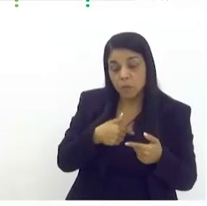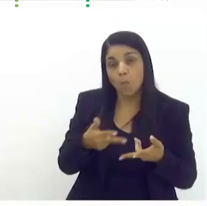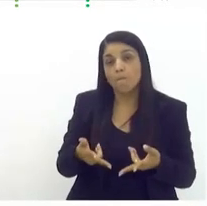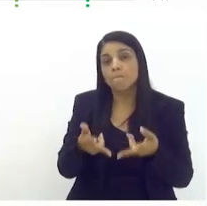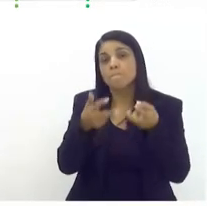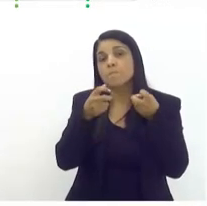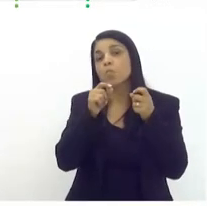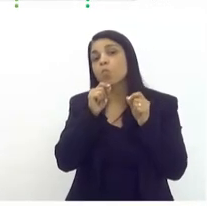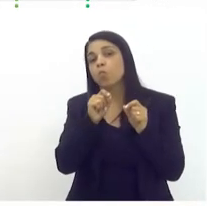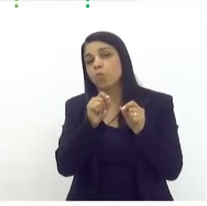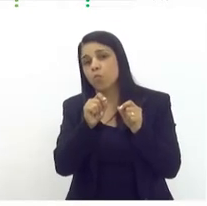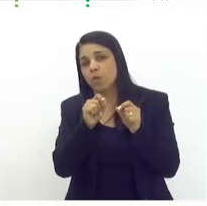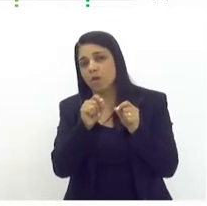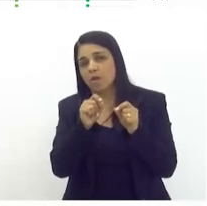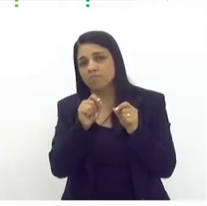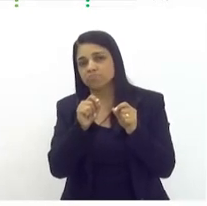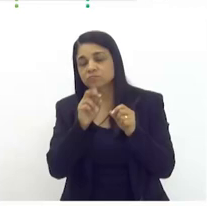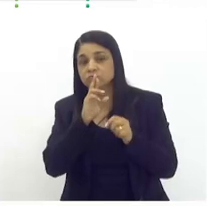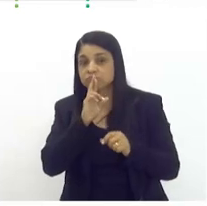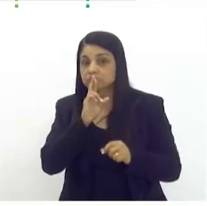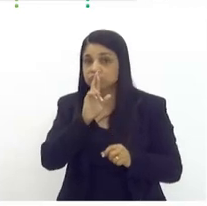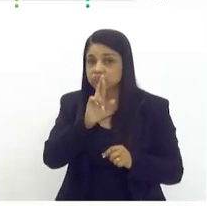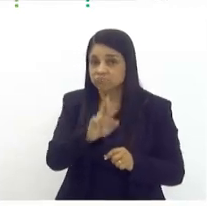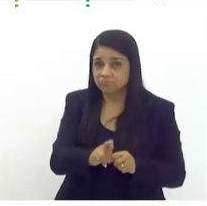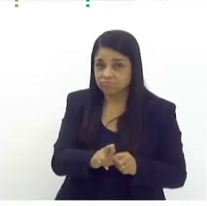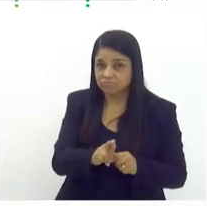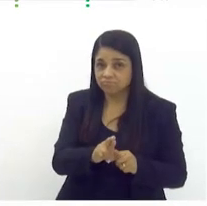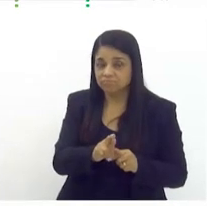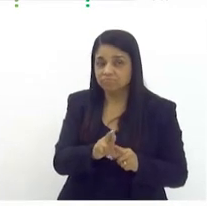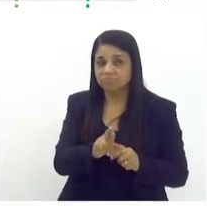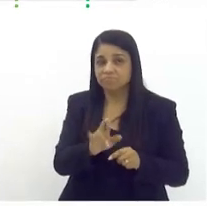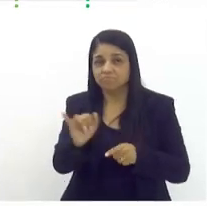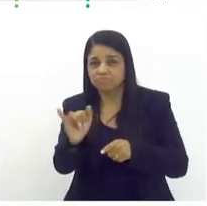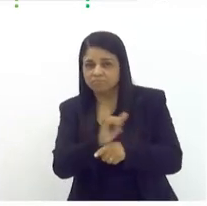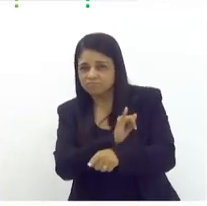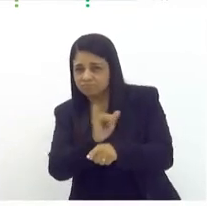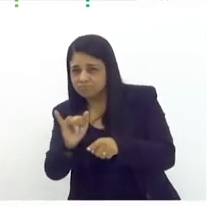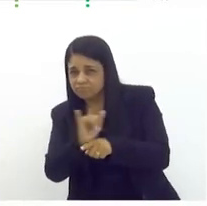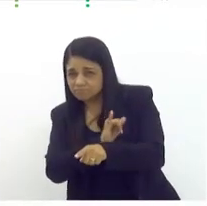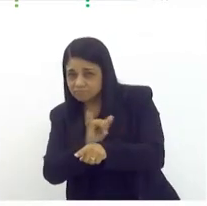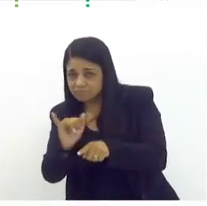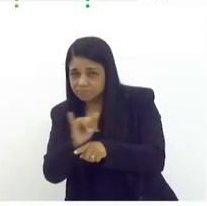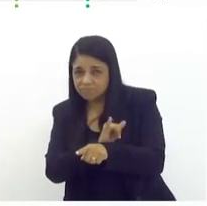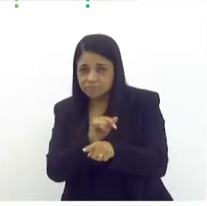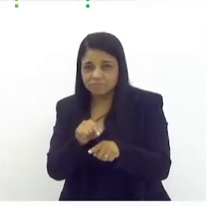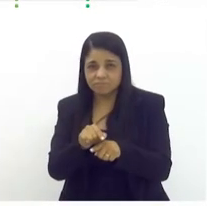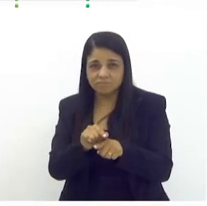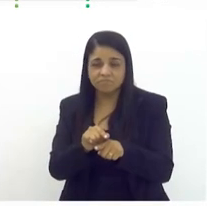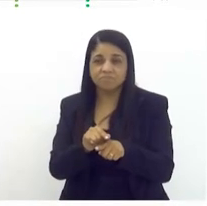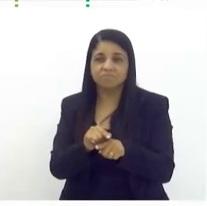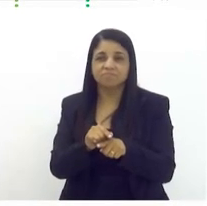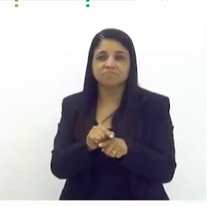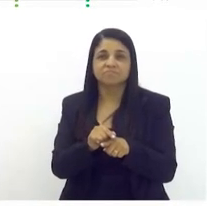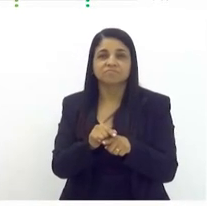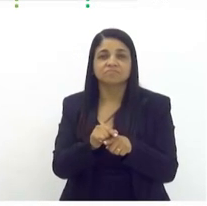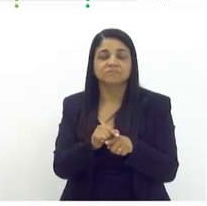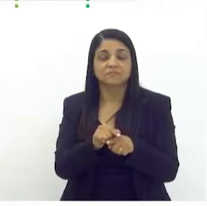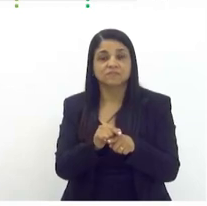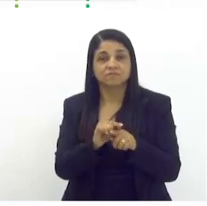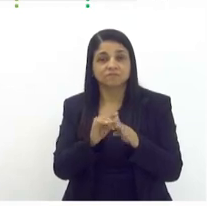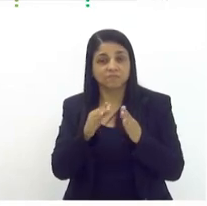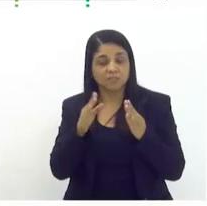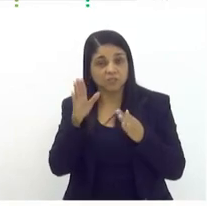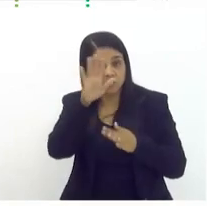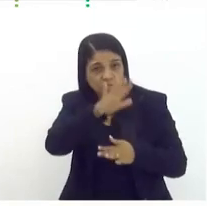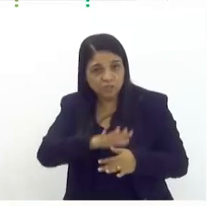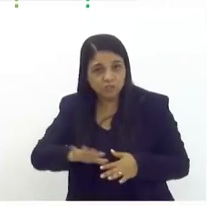que embora os resultados das simulações se atenuem no cenário